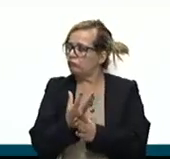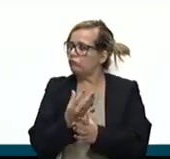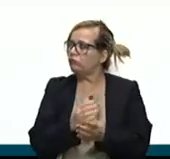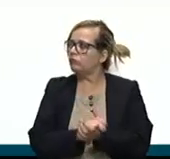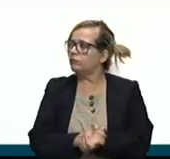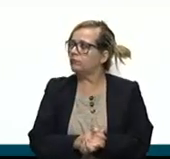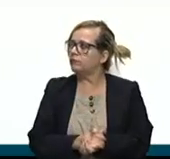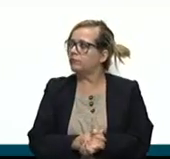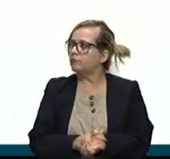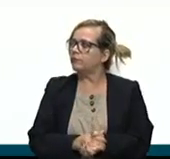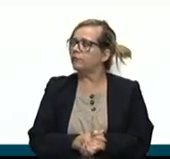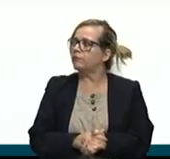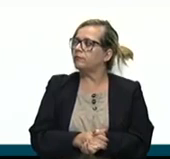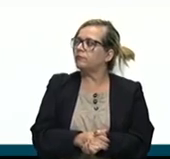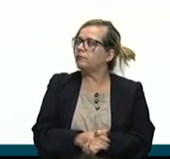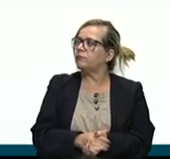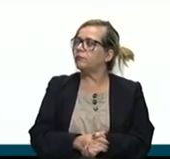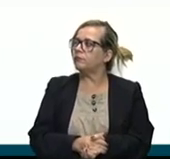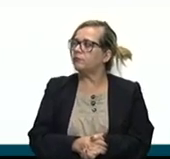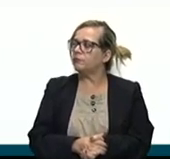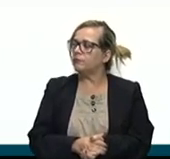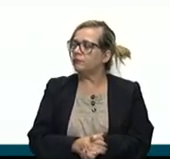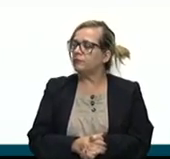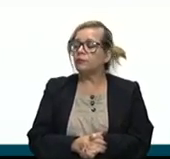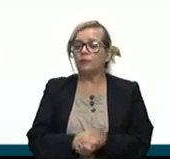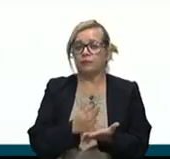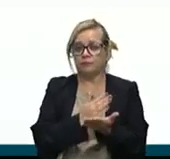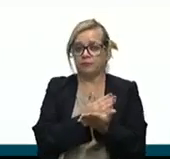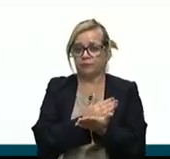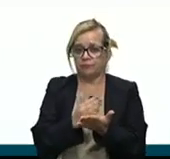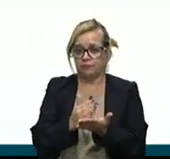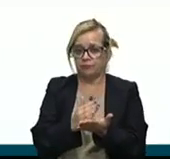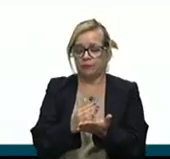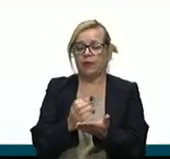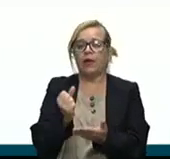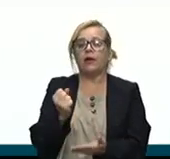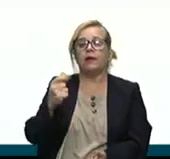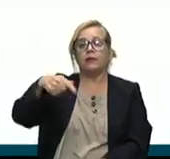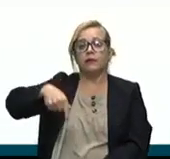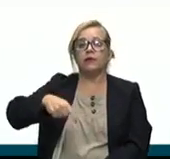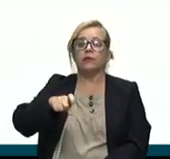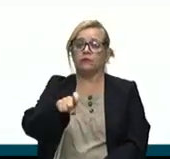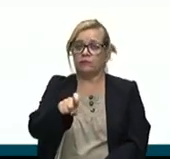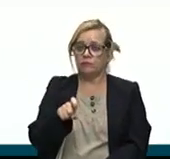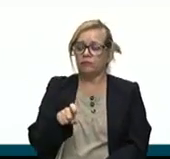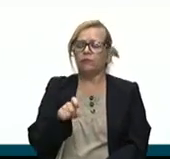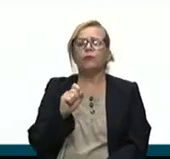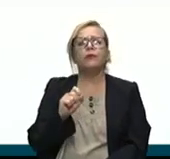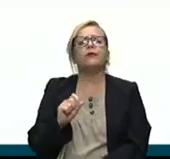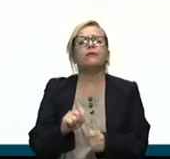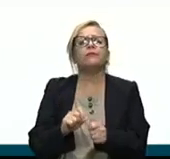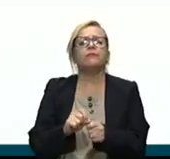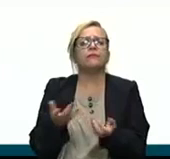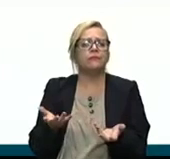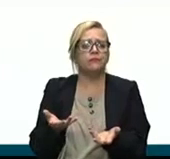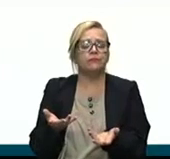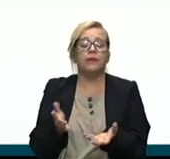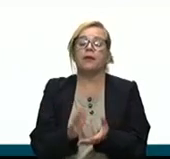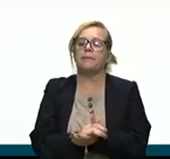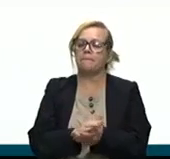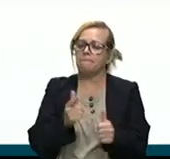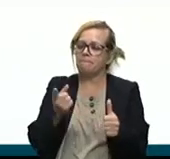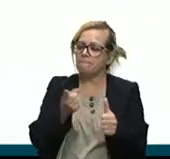das respectivas produções. Então, vamos começar com o cálculo do SQ de x. O que eu faço?